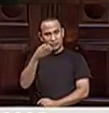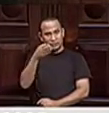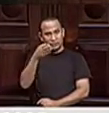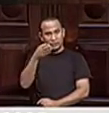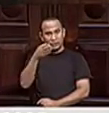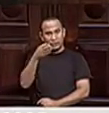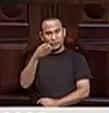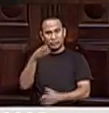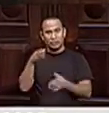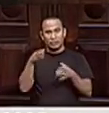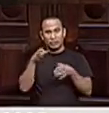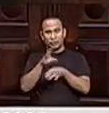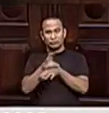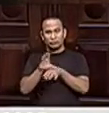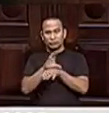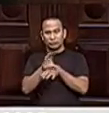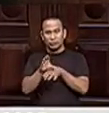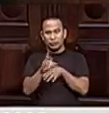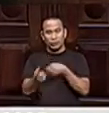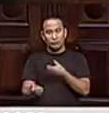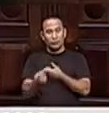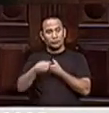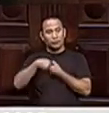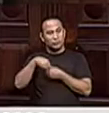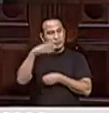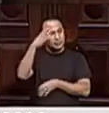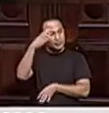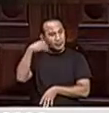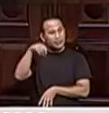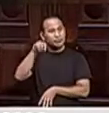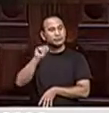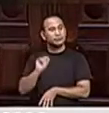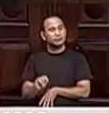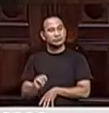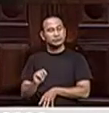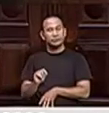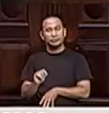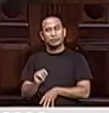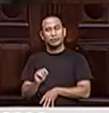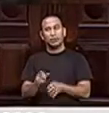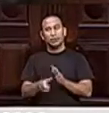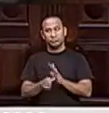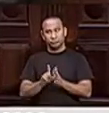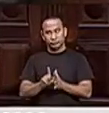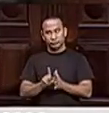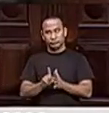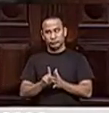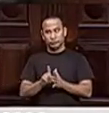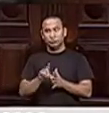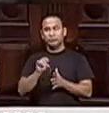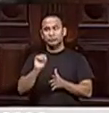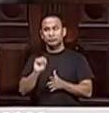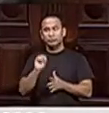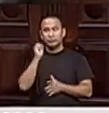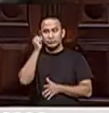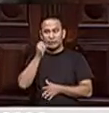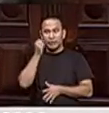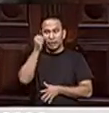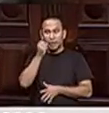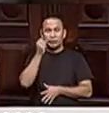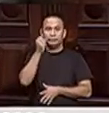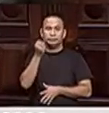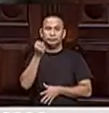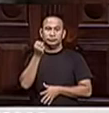a Constituição e recuou, sabendo de antemão que o Senado da